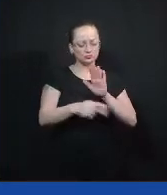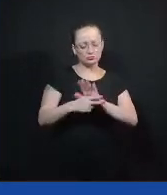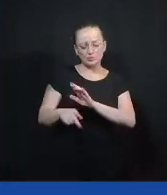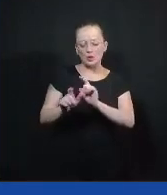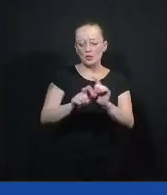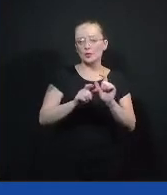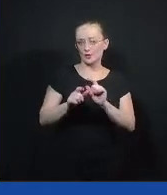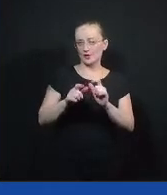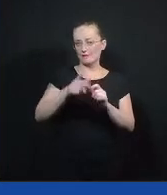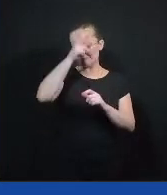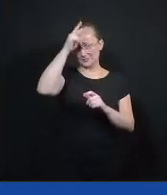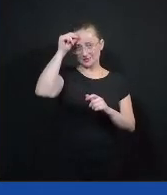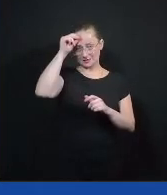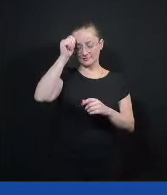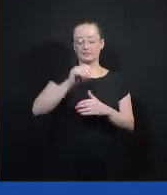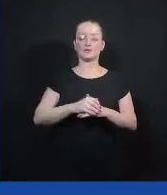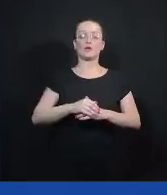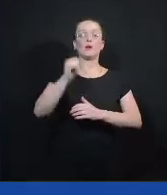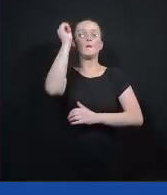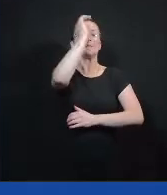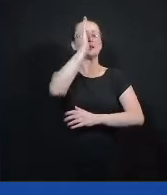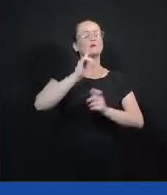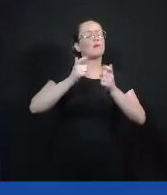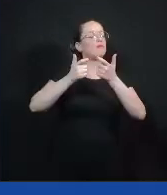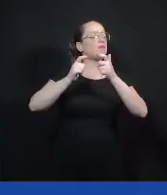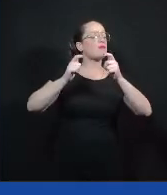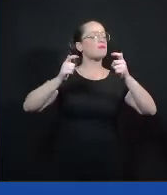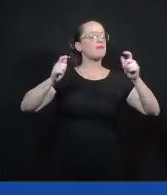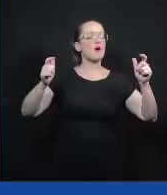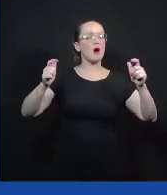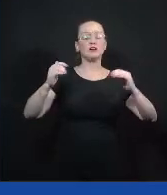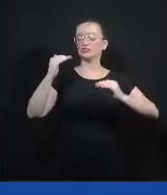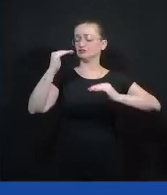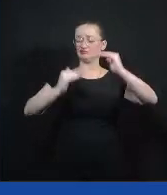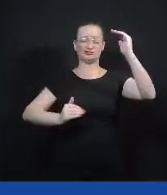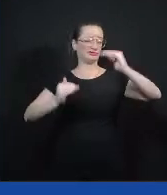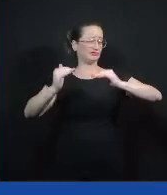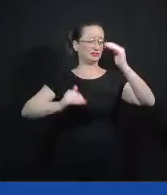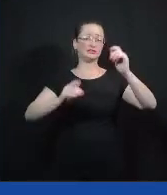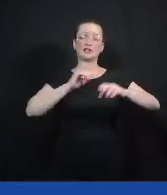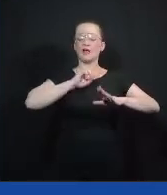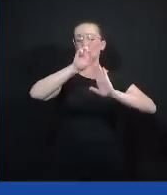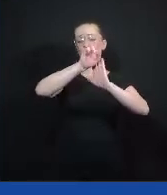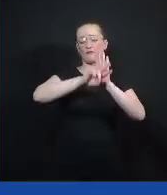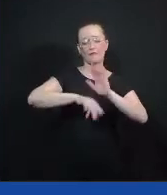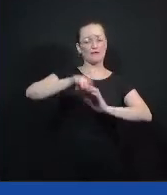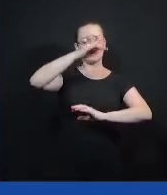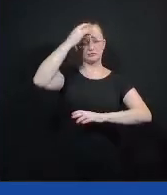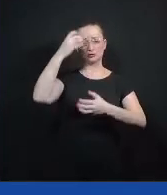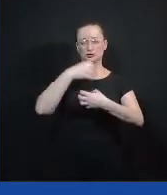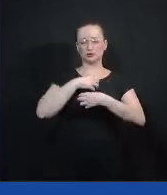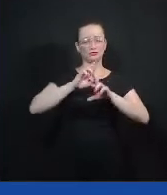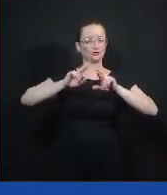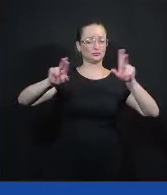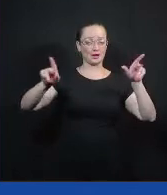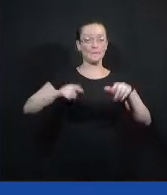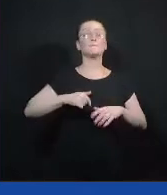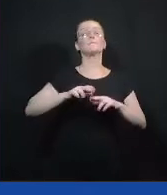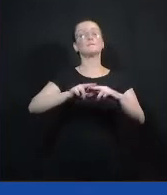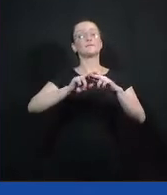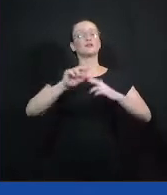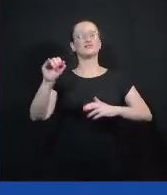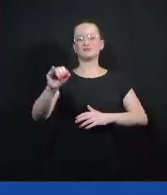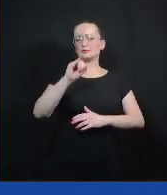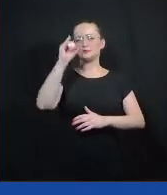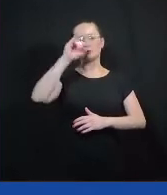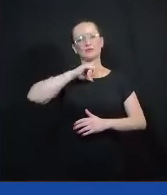dos municípios. O Brasil é um país muito grande, muito desigual, com muitas heterogeneidades, então é fundamental que exista